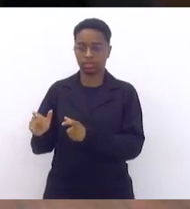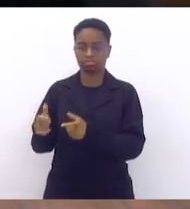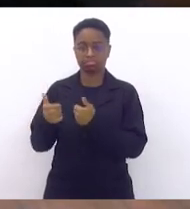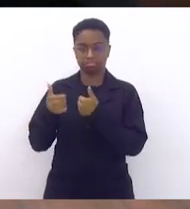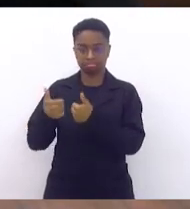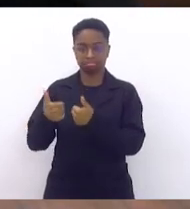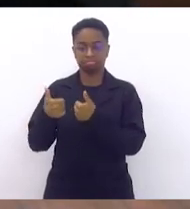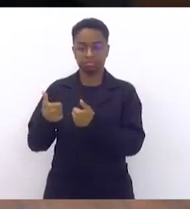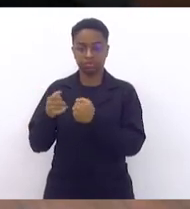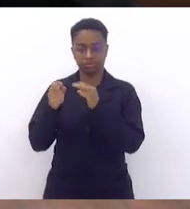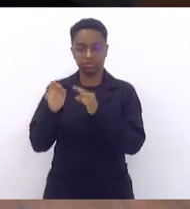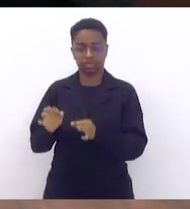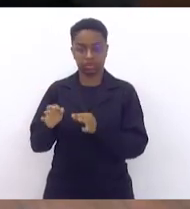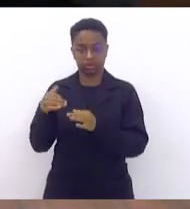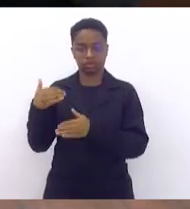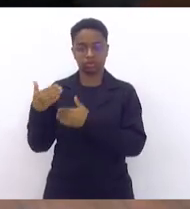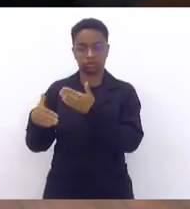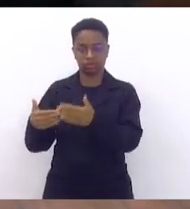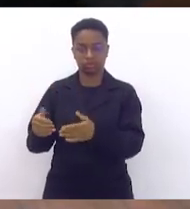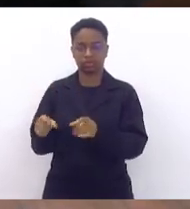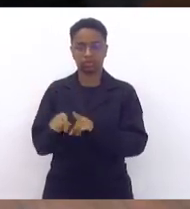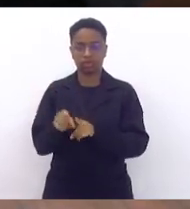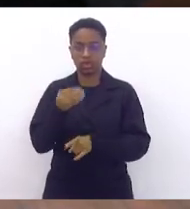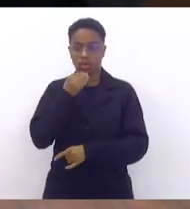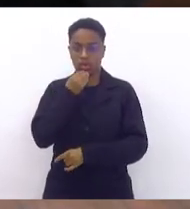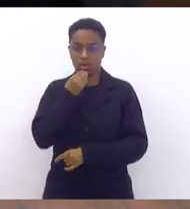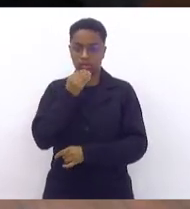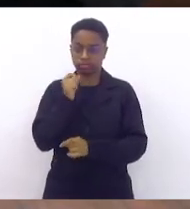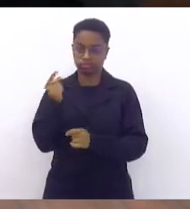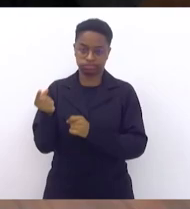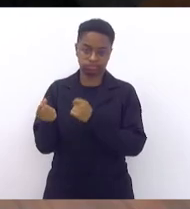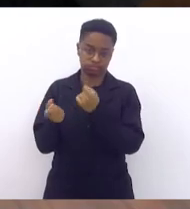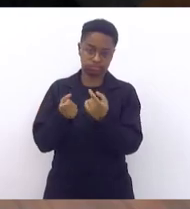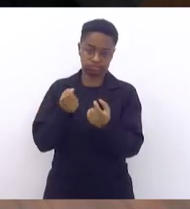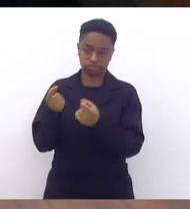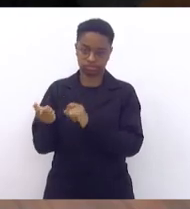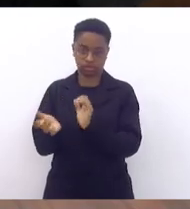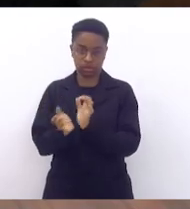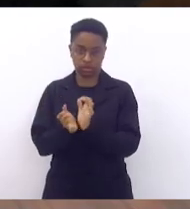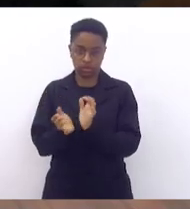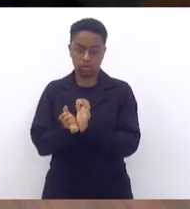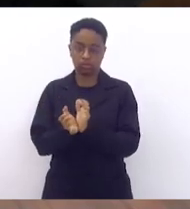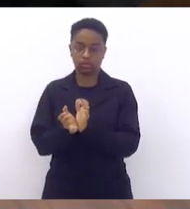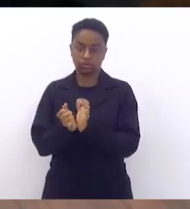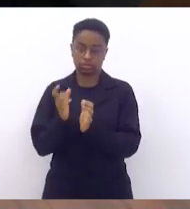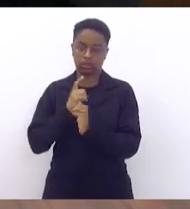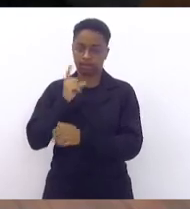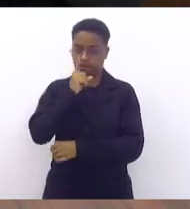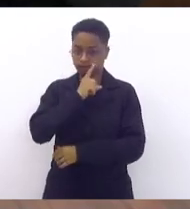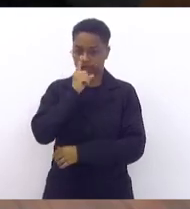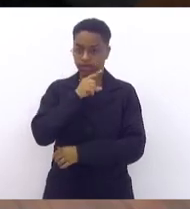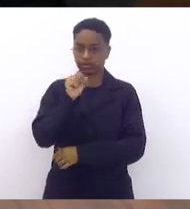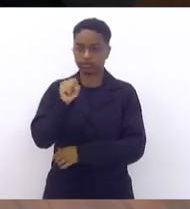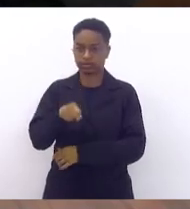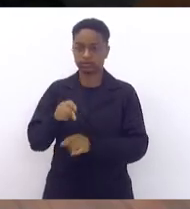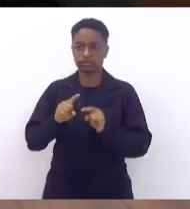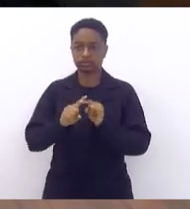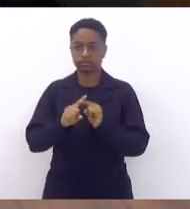certo. Evidentemente que uma ou outra comunidade tem erros,